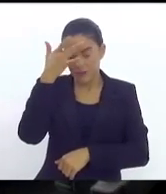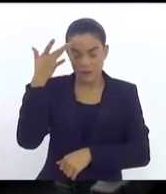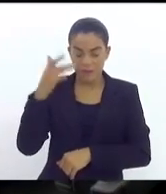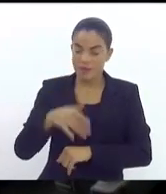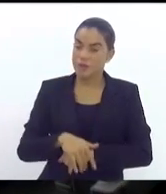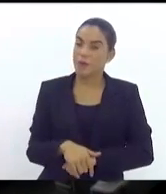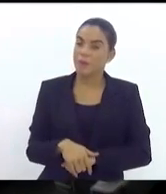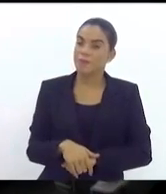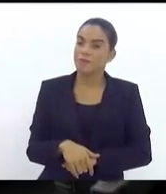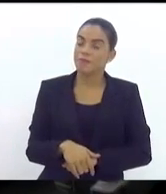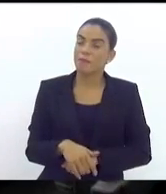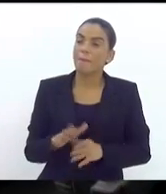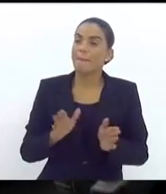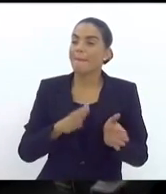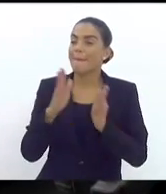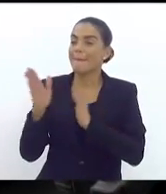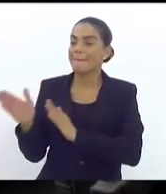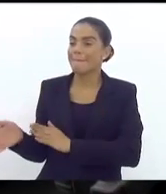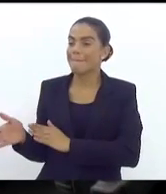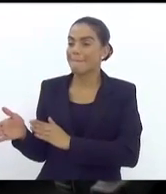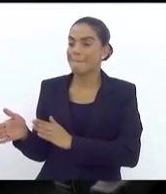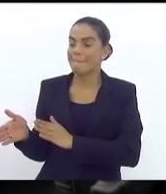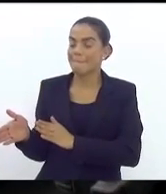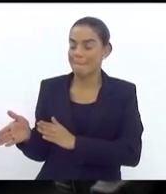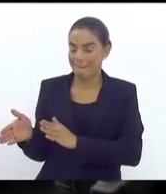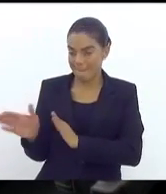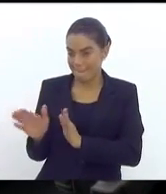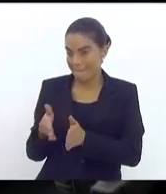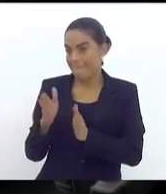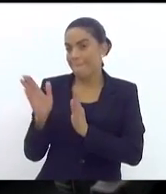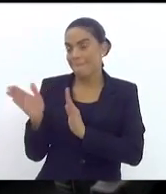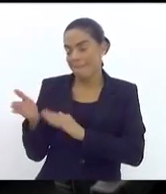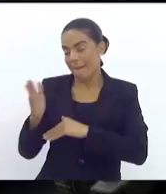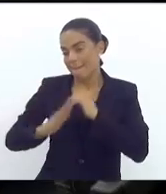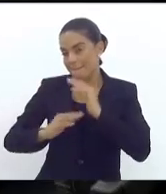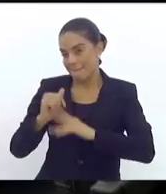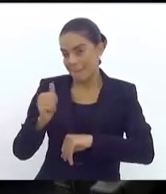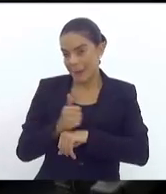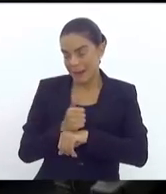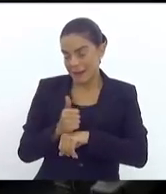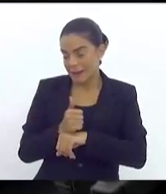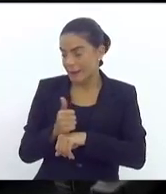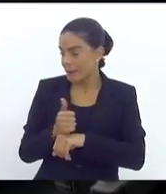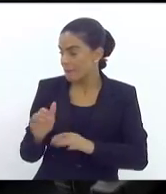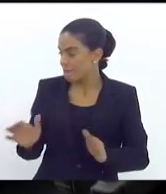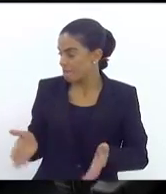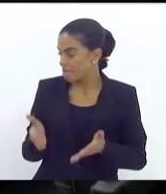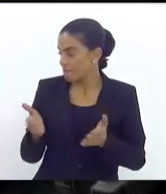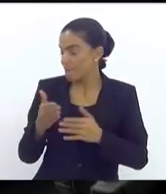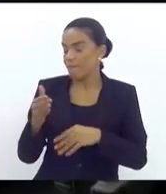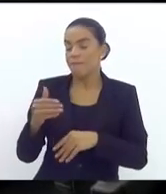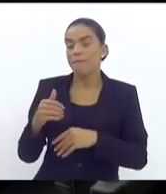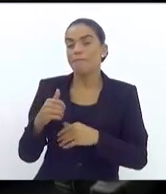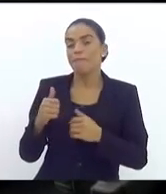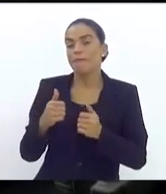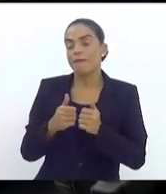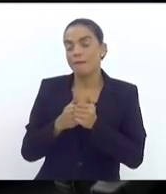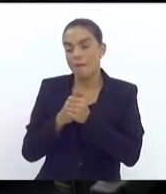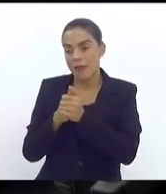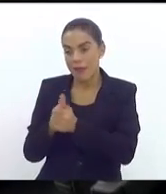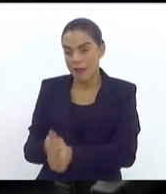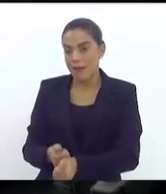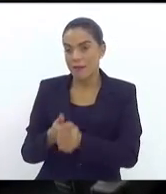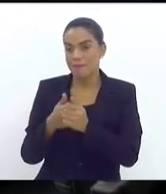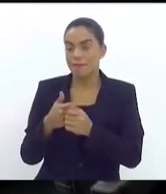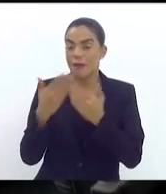ato. Por outro lado, no que consiste o alinhamento, aquela que é a prática recomendada? Alinhamento é o procedimento no qual o suspeito